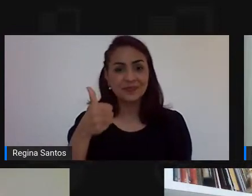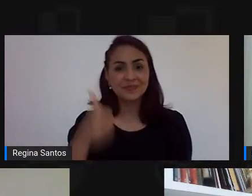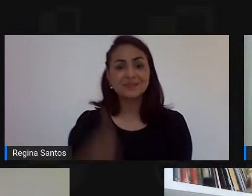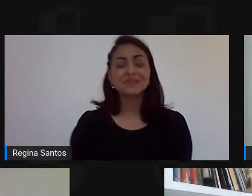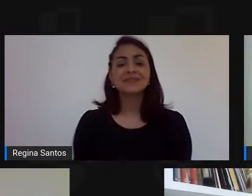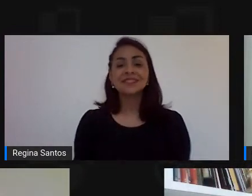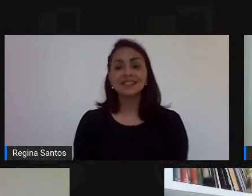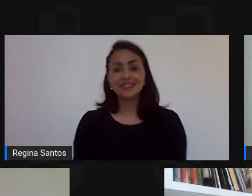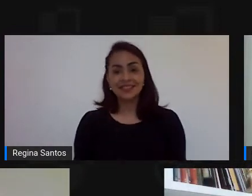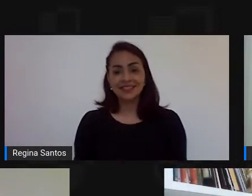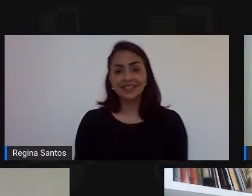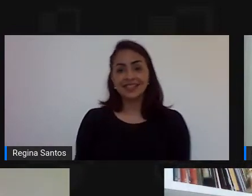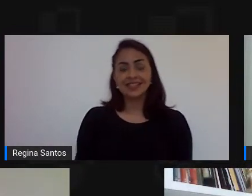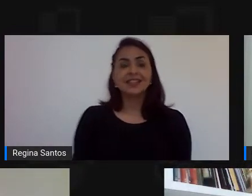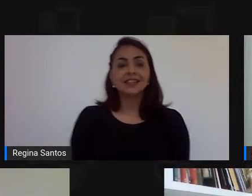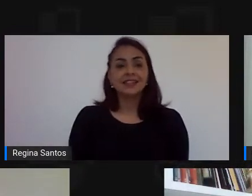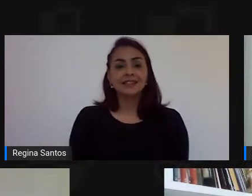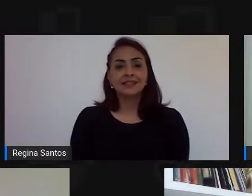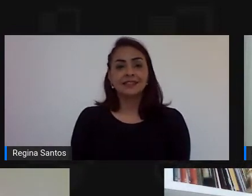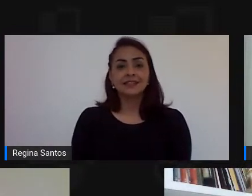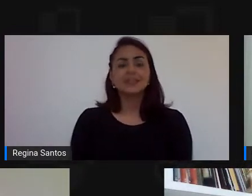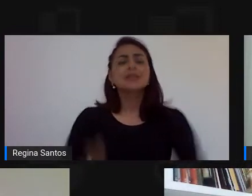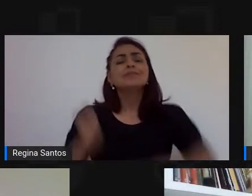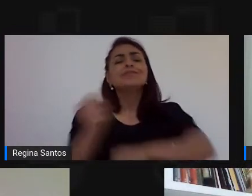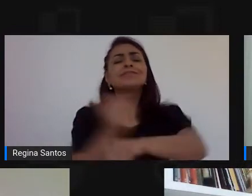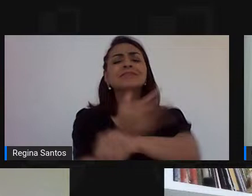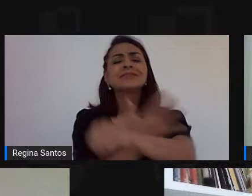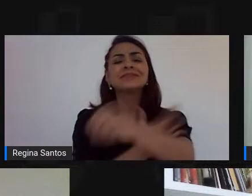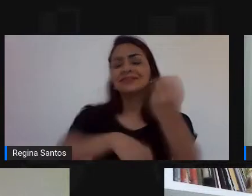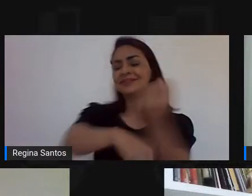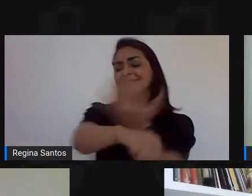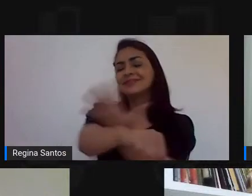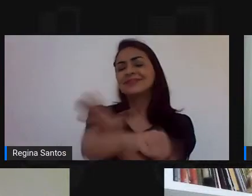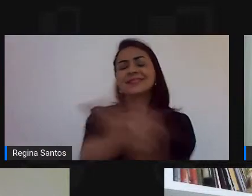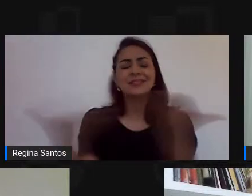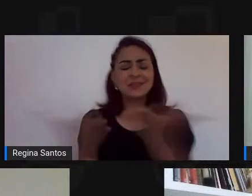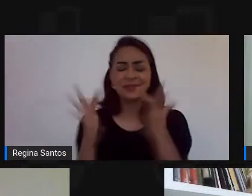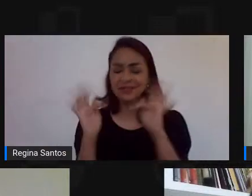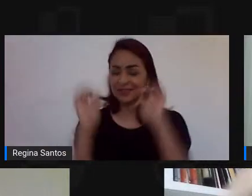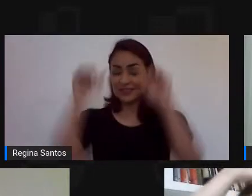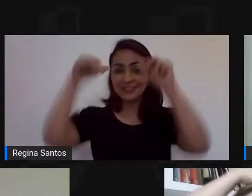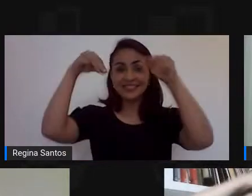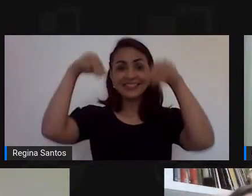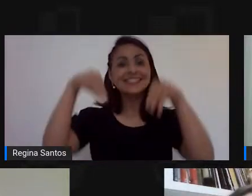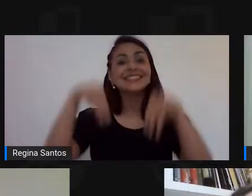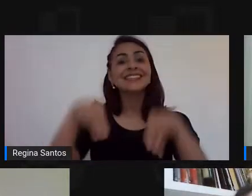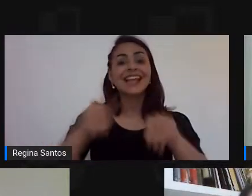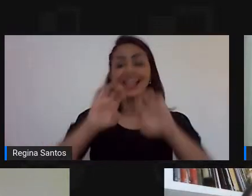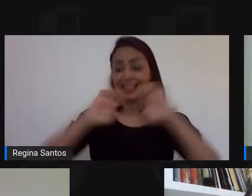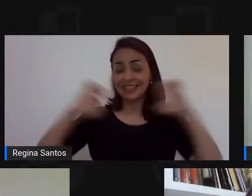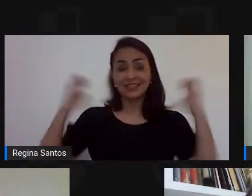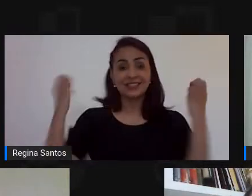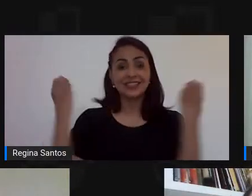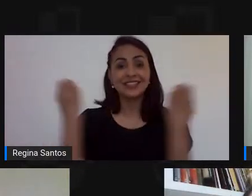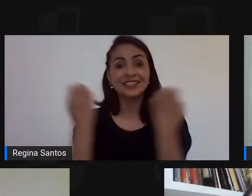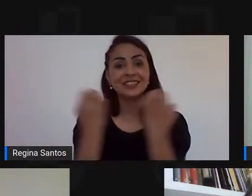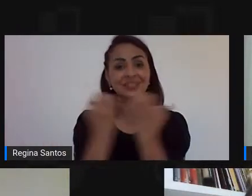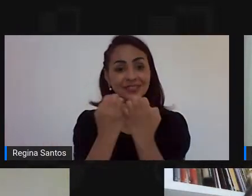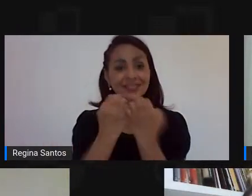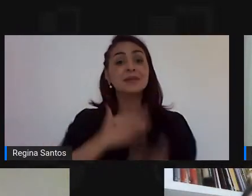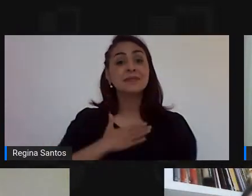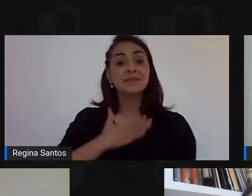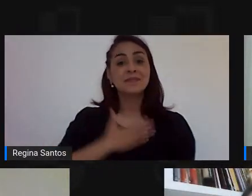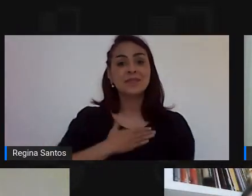infelizmente, né? Com muita emoção, encerrar esse evento, vou encerrar aqui com uma fala da minha bolsista,